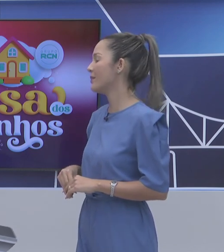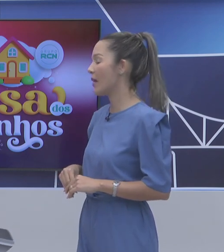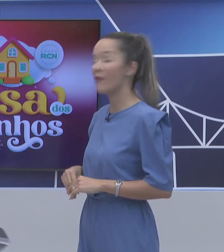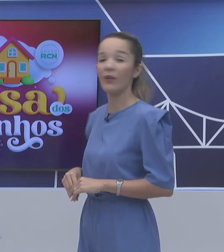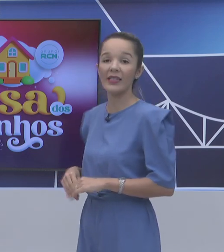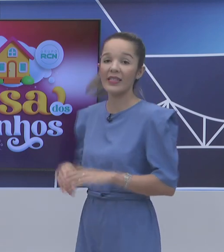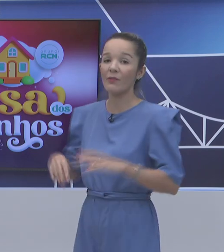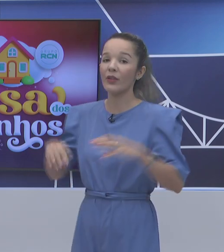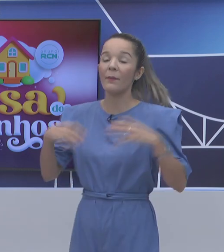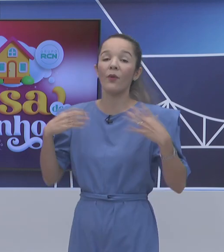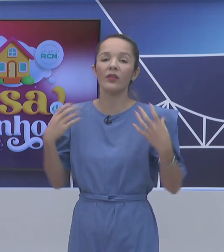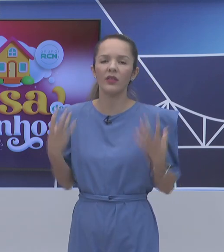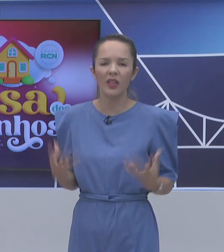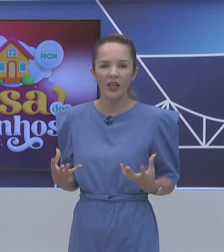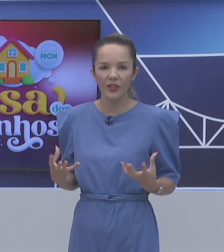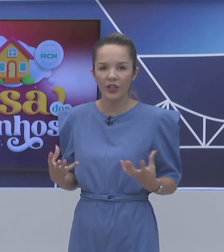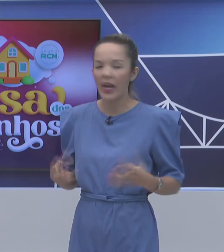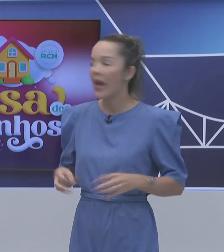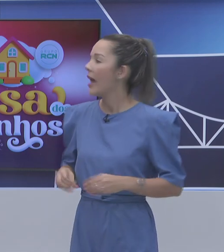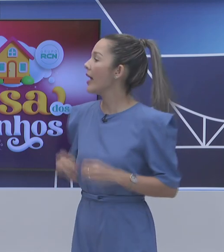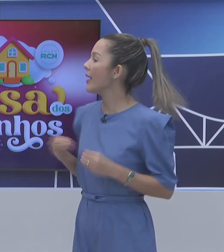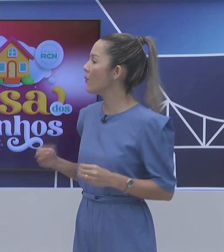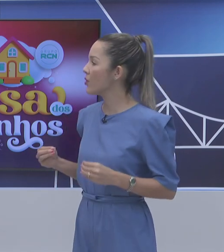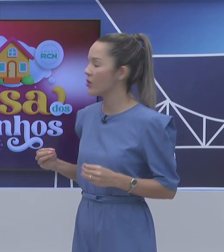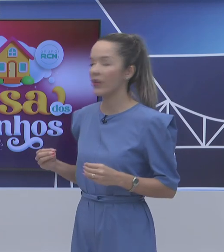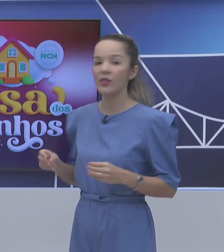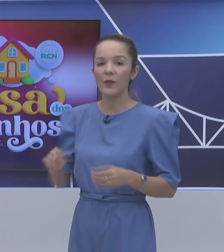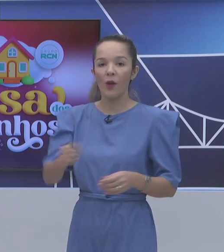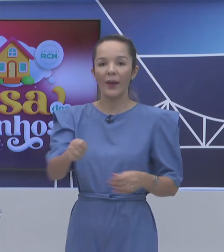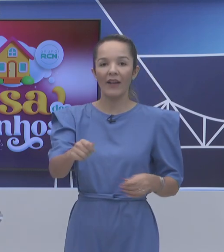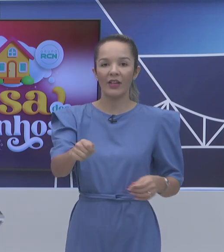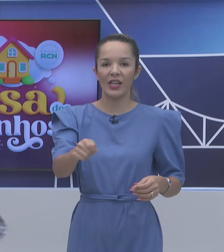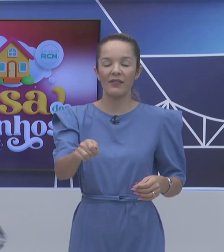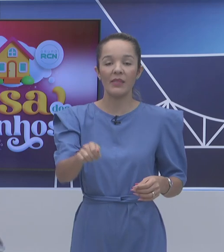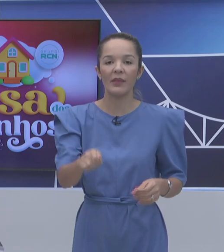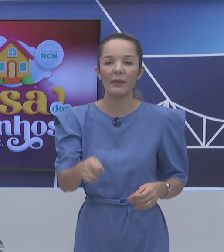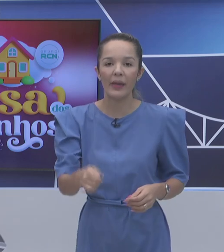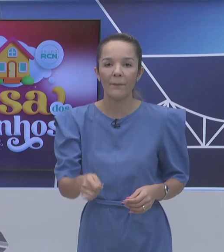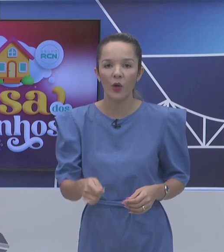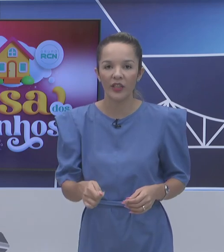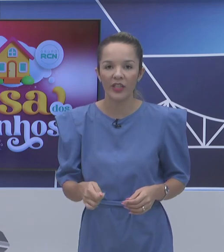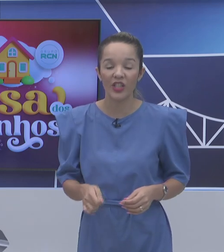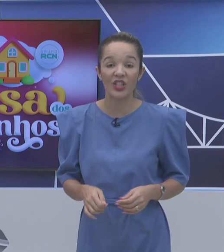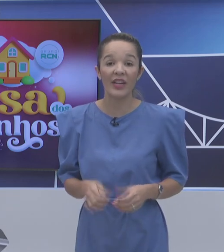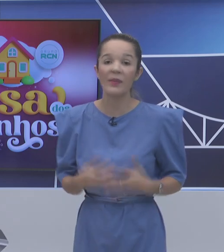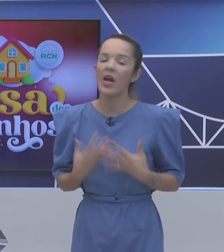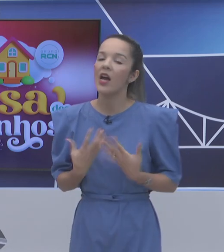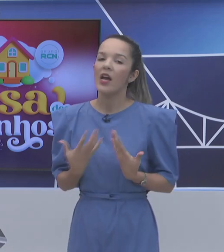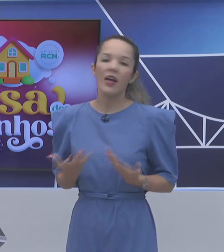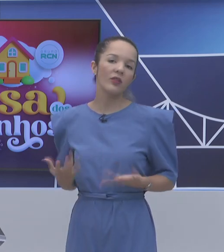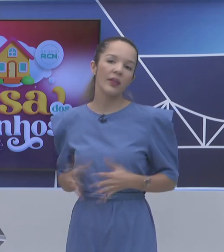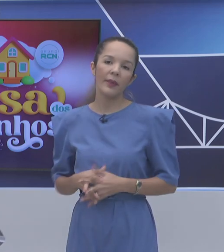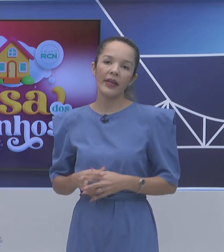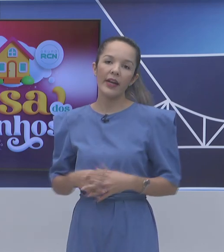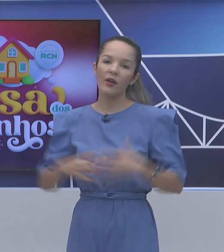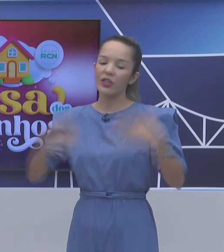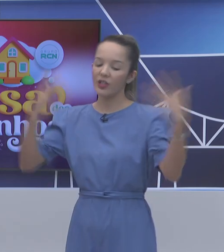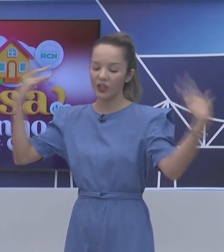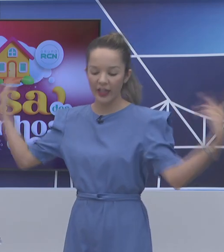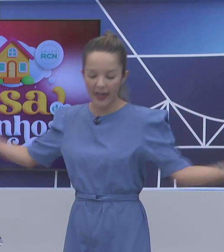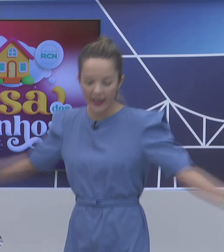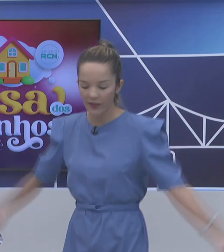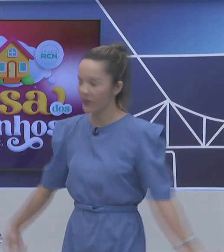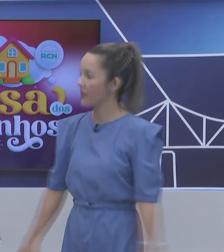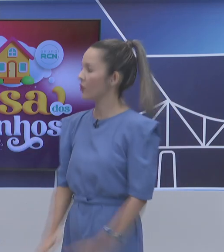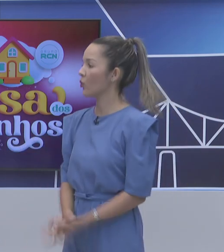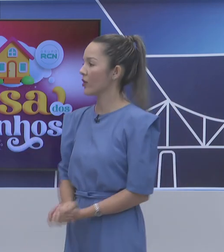Foi muito, né? Foi assim, muito emocionante importante. Também, né? Emocionante. O pessoal pegava a chave assim pra abrir a porta, a gente tremia. Tremia. Eu também. Eu acho que já